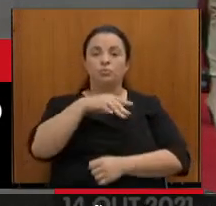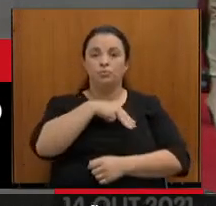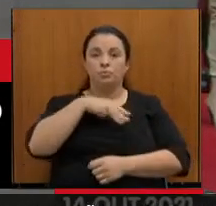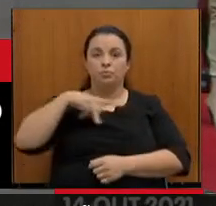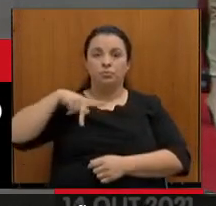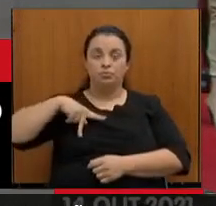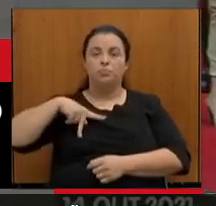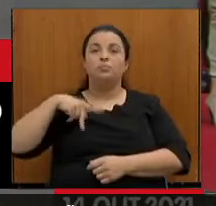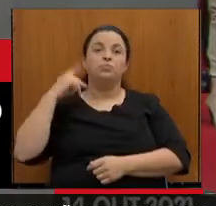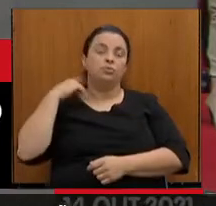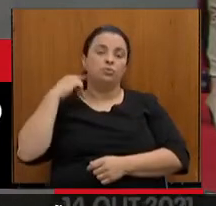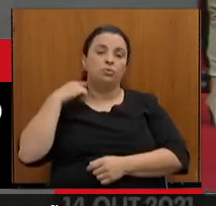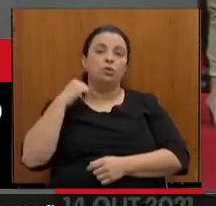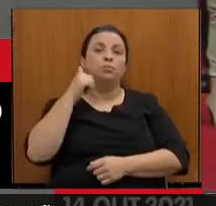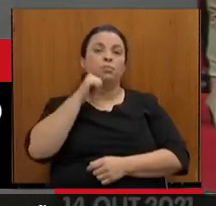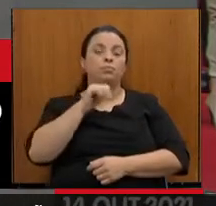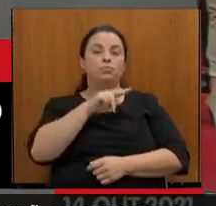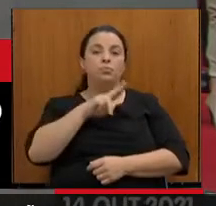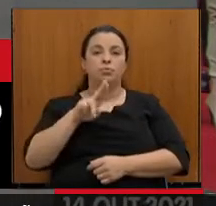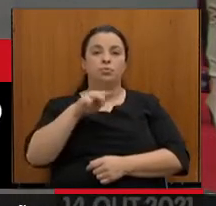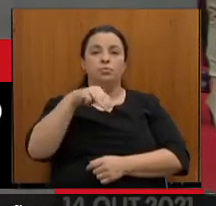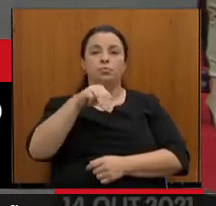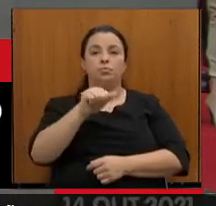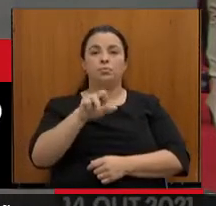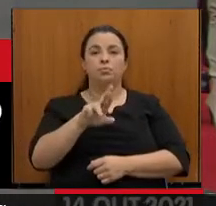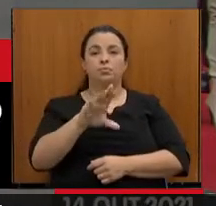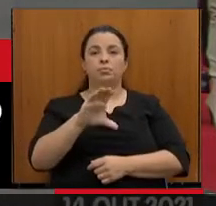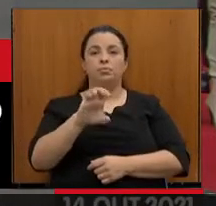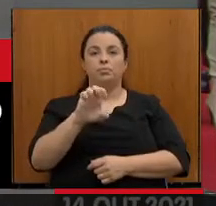senhora Marcela Damásio Ribeiro de Castro.